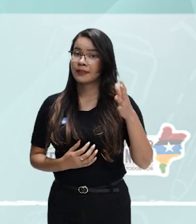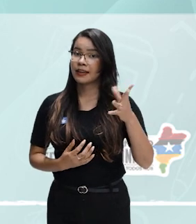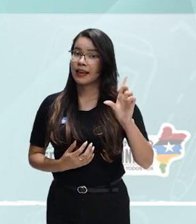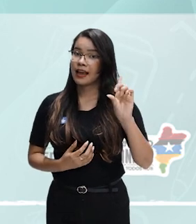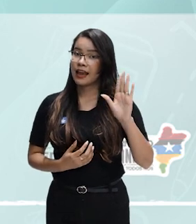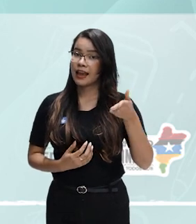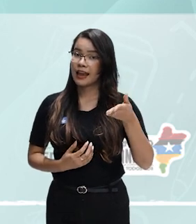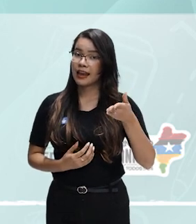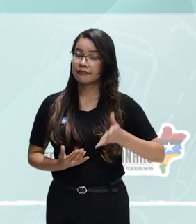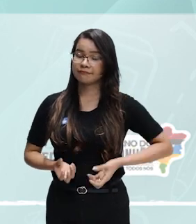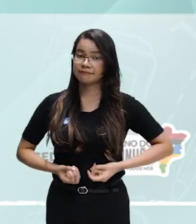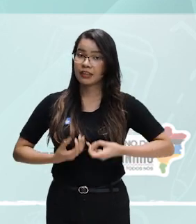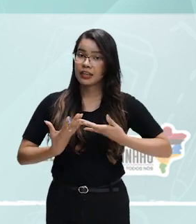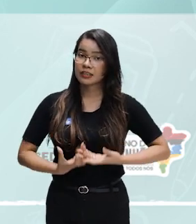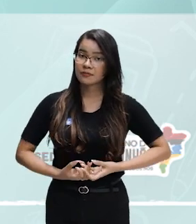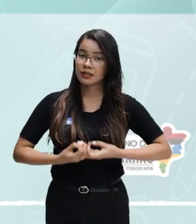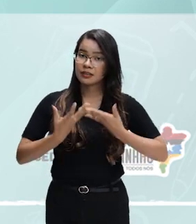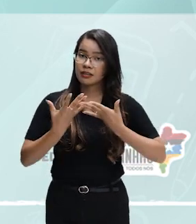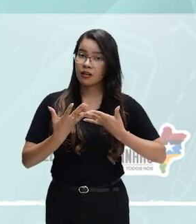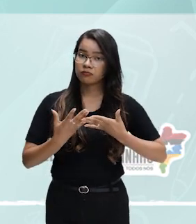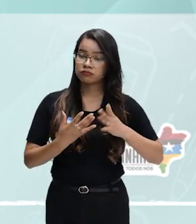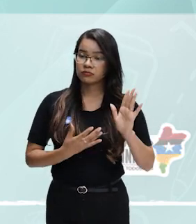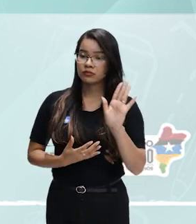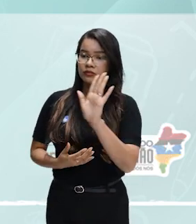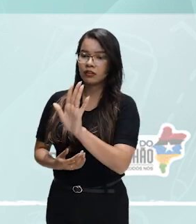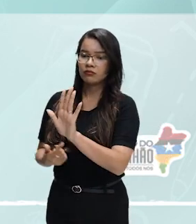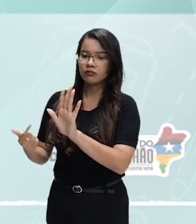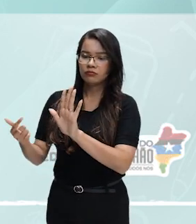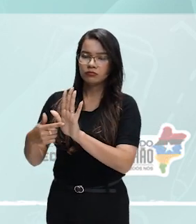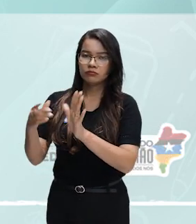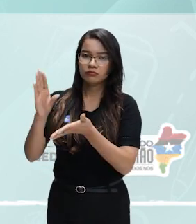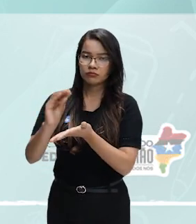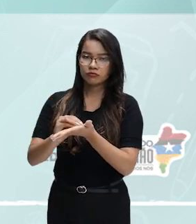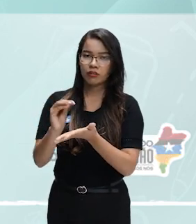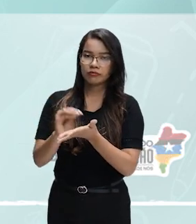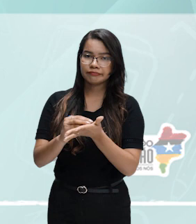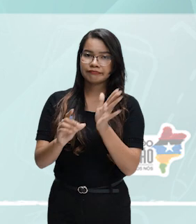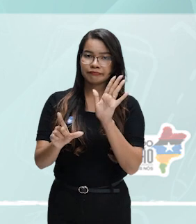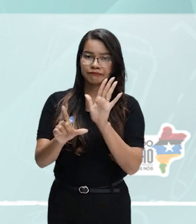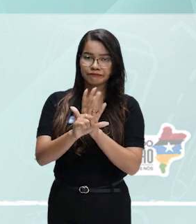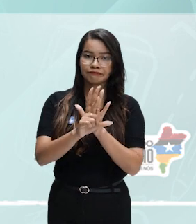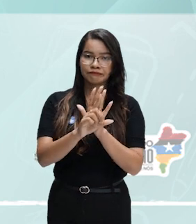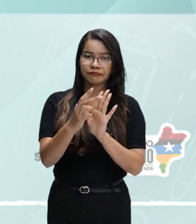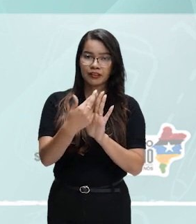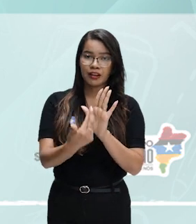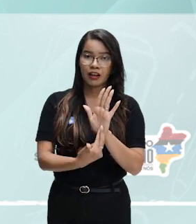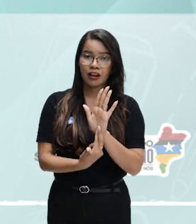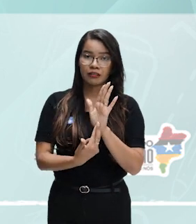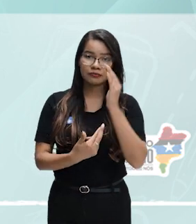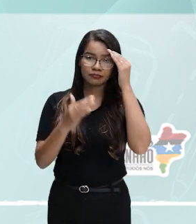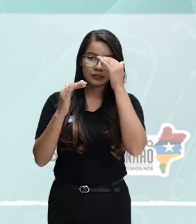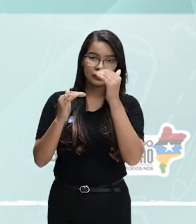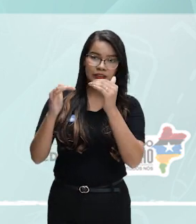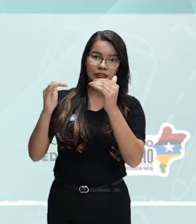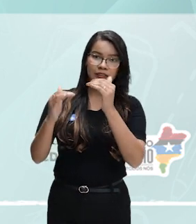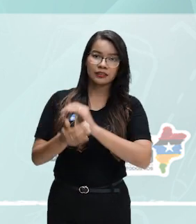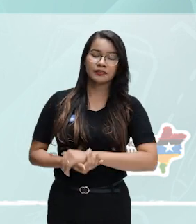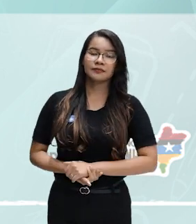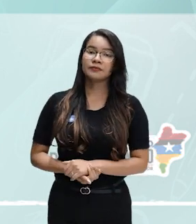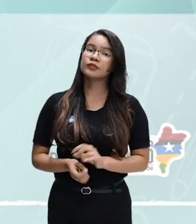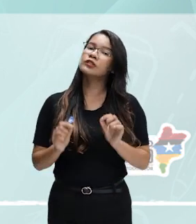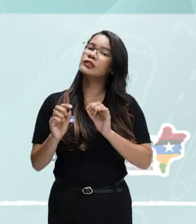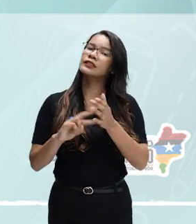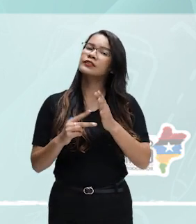expressão dada pelo conjunto de infrações que são produzidas, tá, em um tempo e lugar determinado. Ou